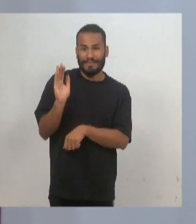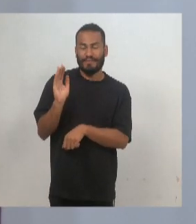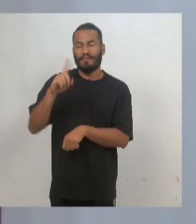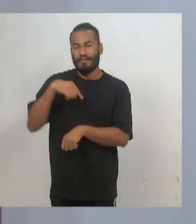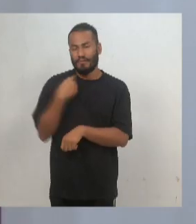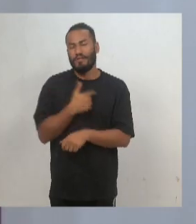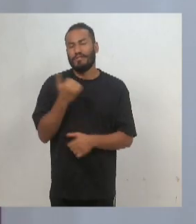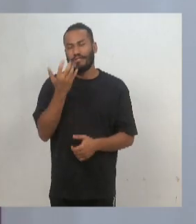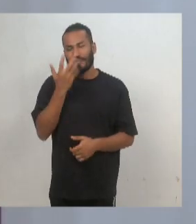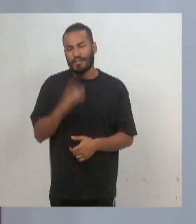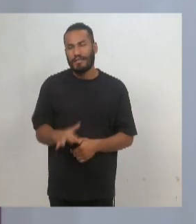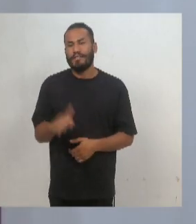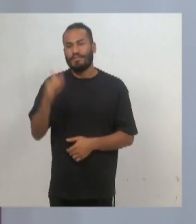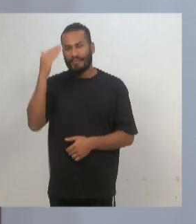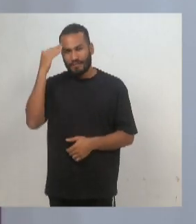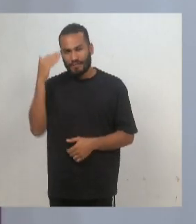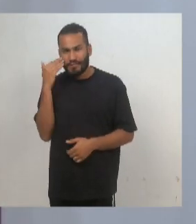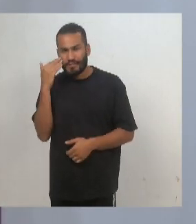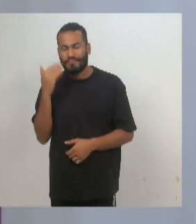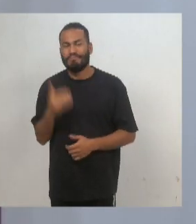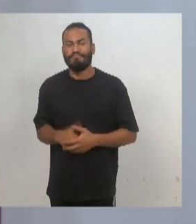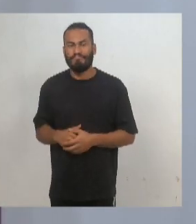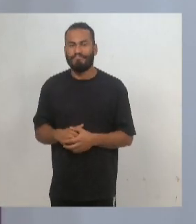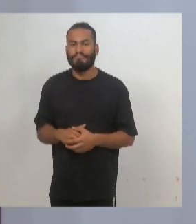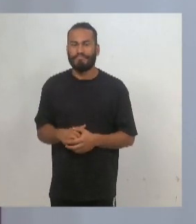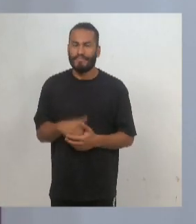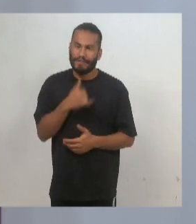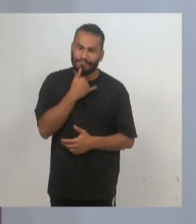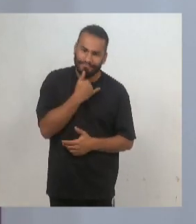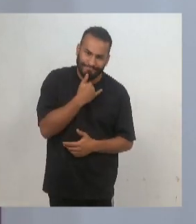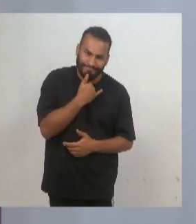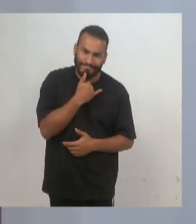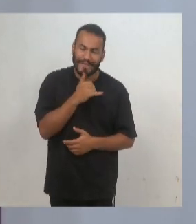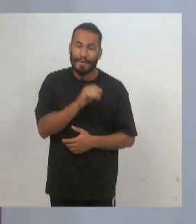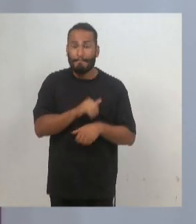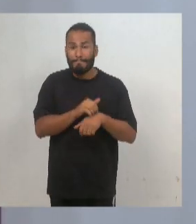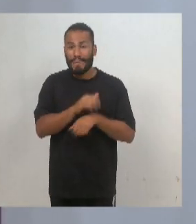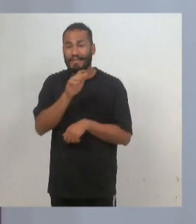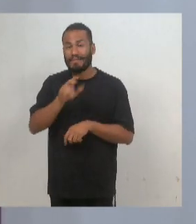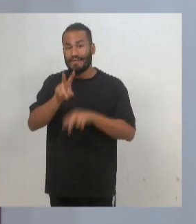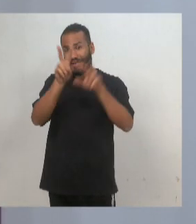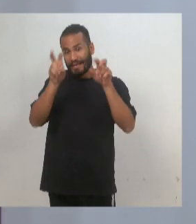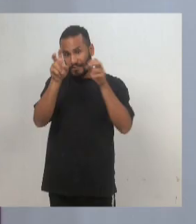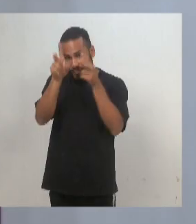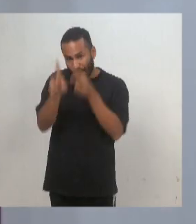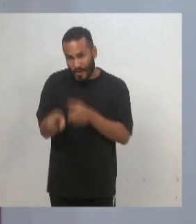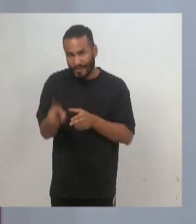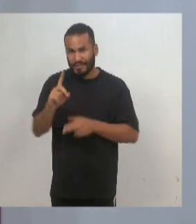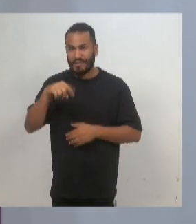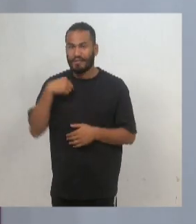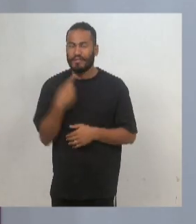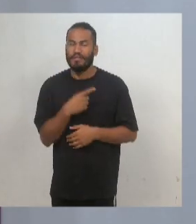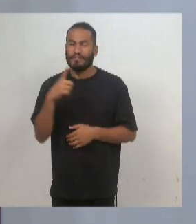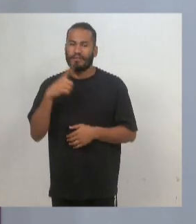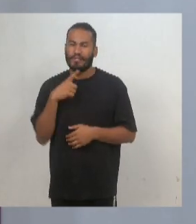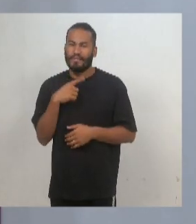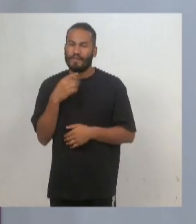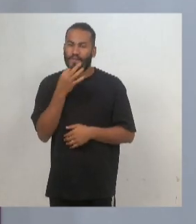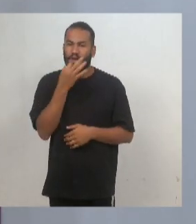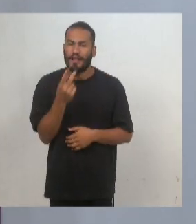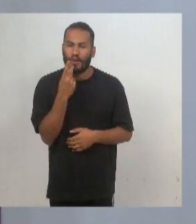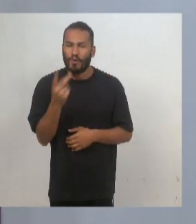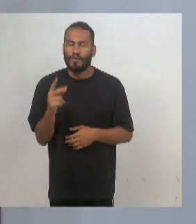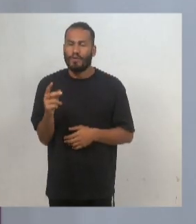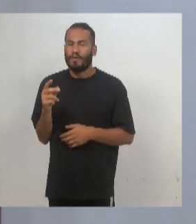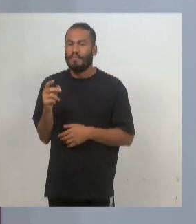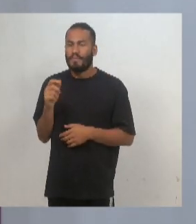nossas crianças, dos nossos adolescentes. Infelizmente, cada vez mais casos. A gente teve, até foi citado aqui pelo